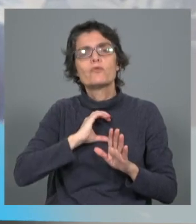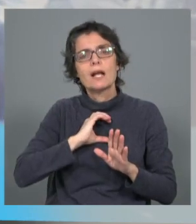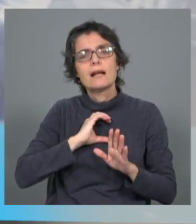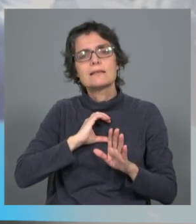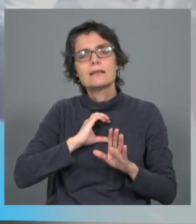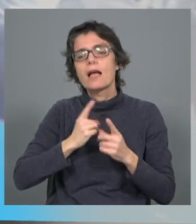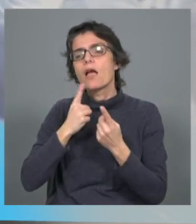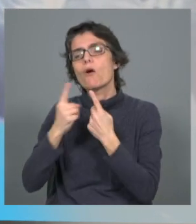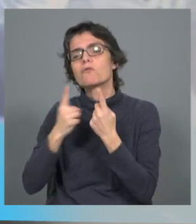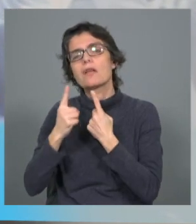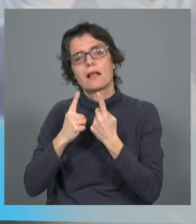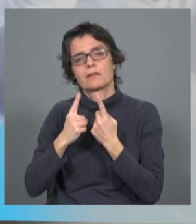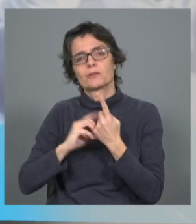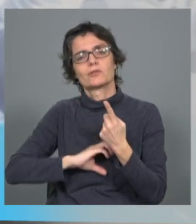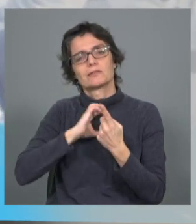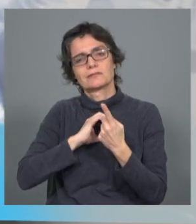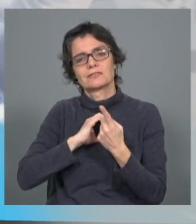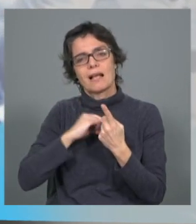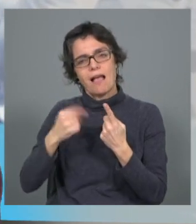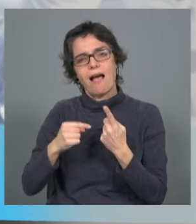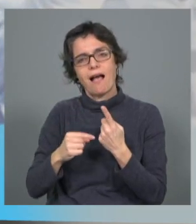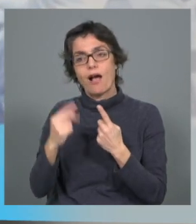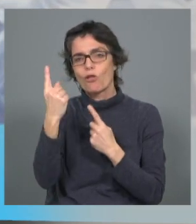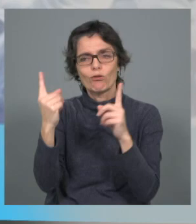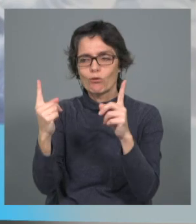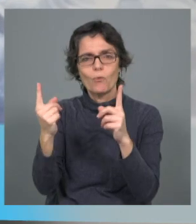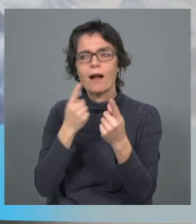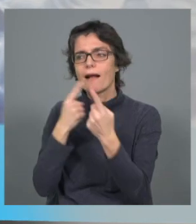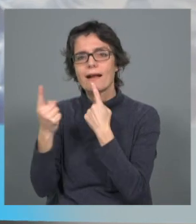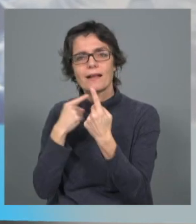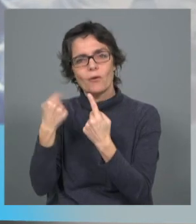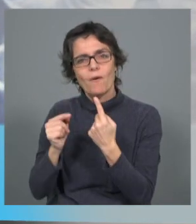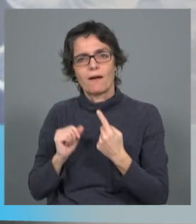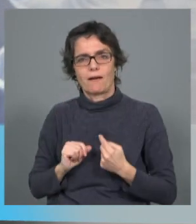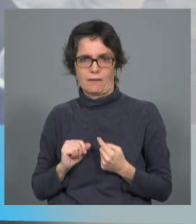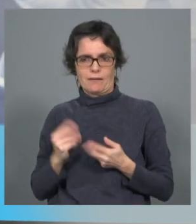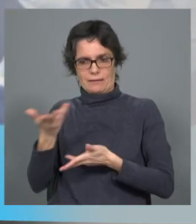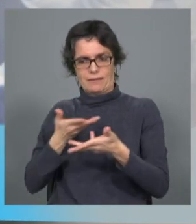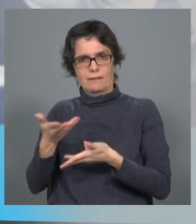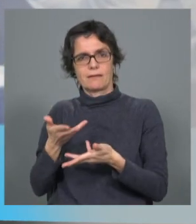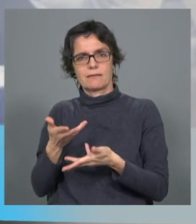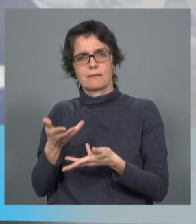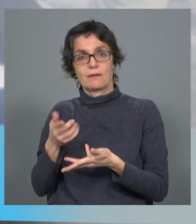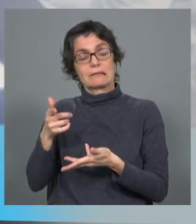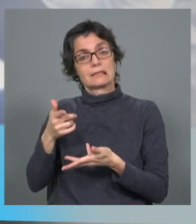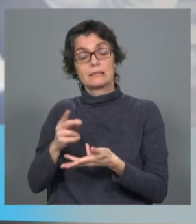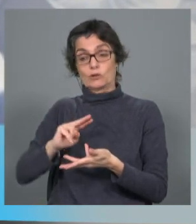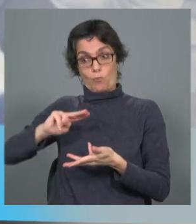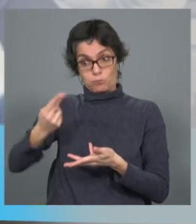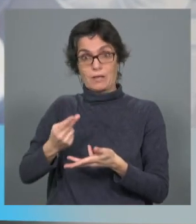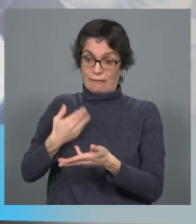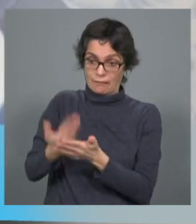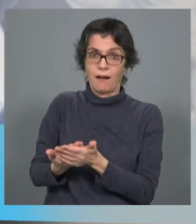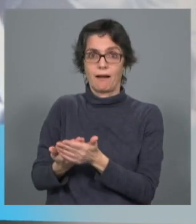dialoga entre os dois parceiros do diálogo, entre os dois parceiros dessa relação. E isso é que provoca a mudança de paradigma.